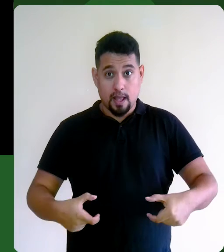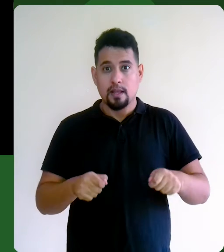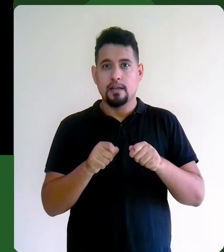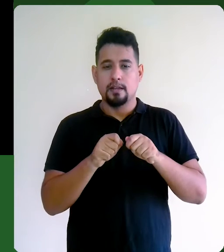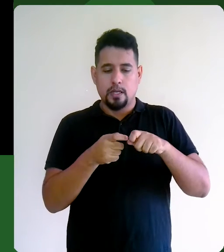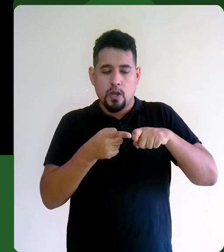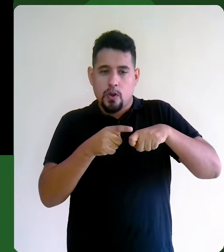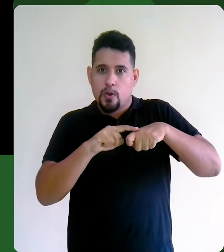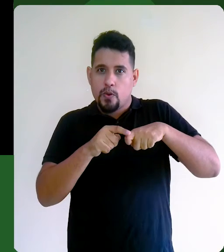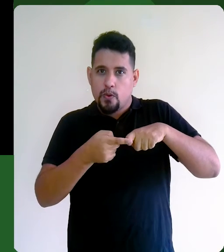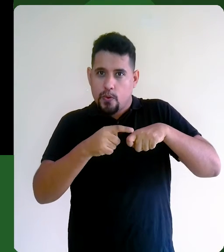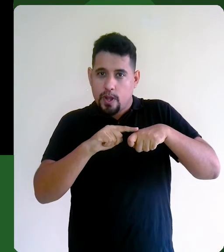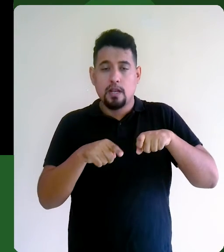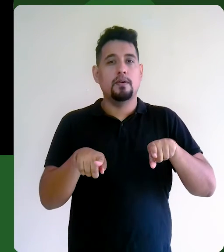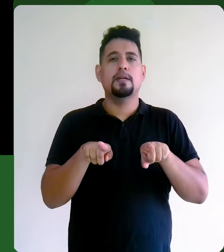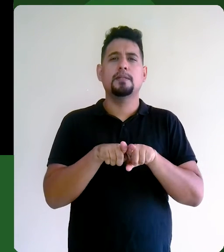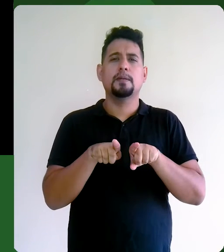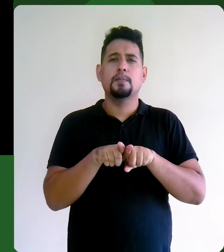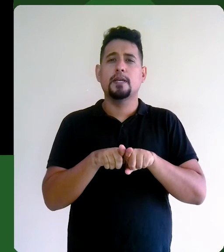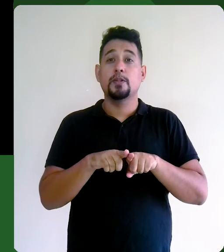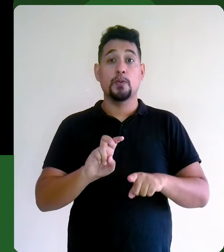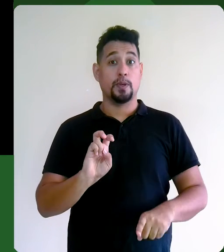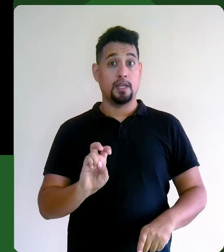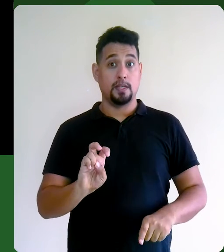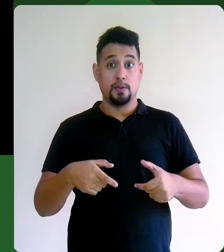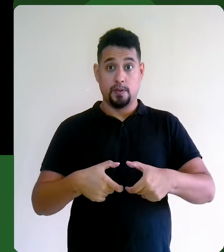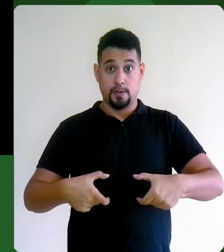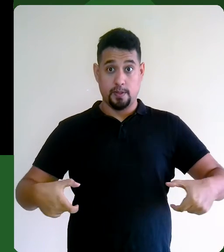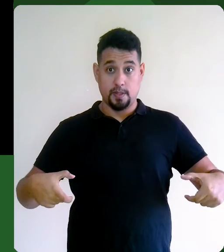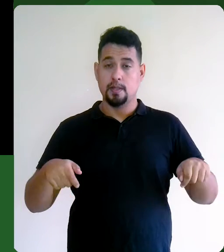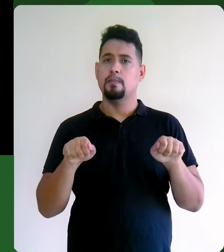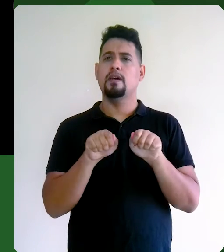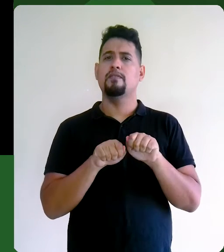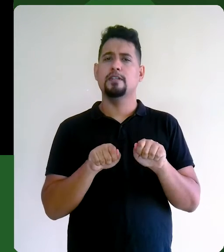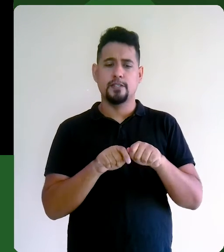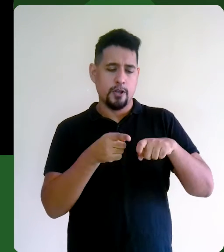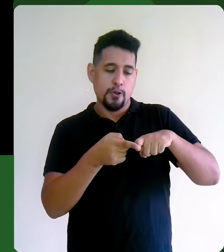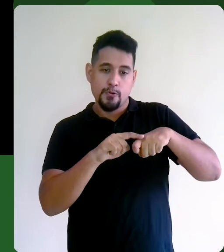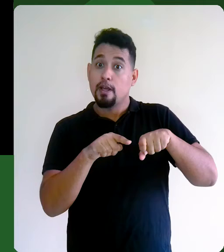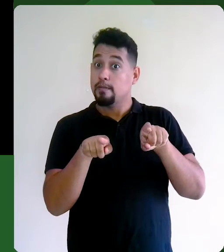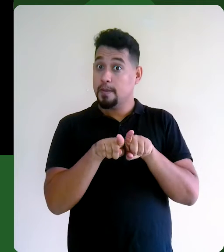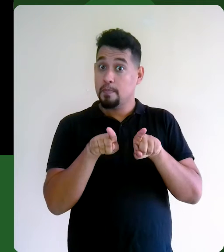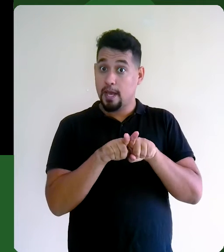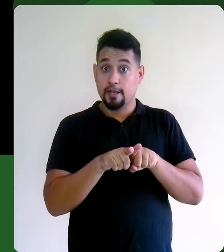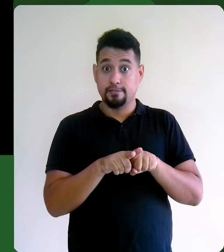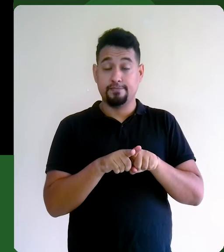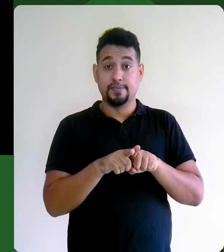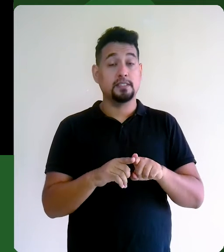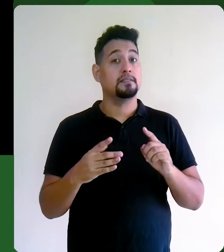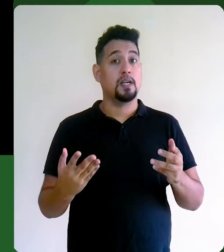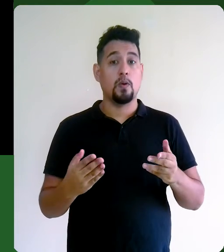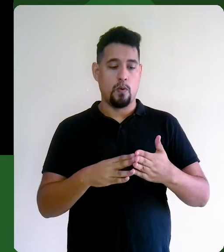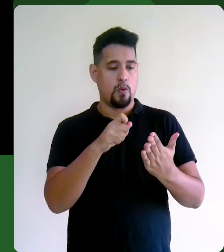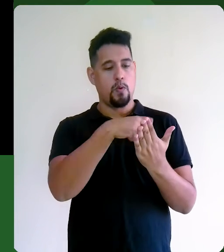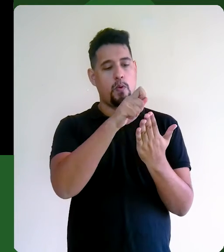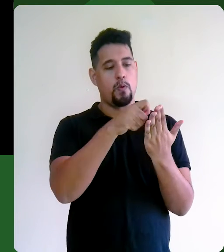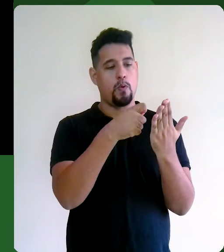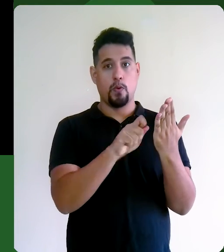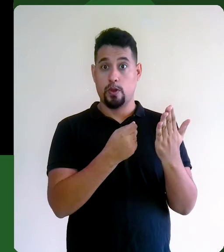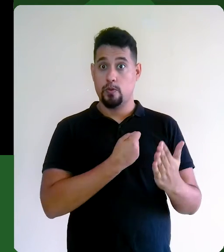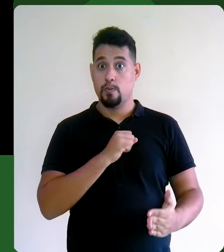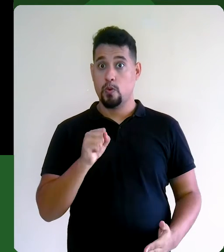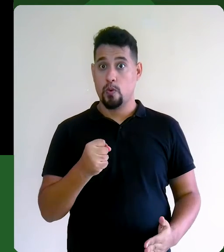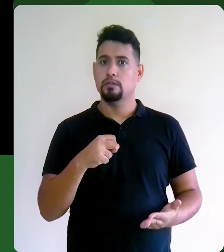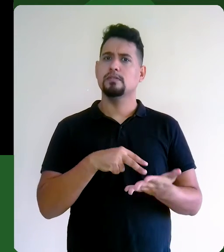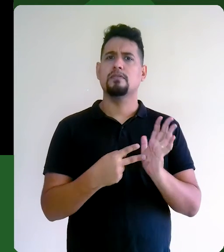espaço para fazer o joelho. Vou passar um pouco do quinto para fazer o joelho também. Então, na verdade,